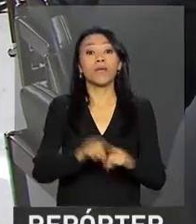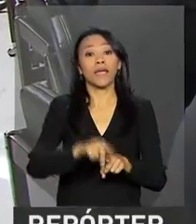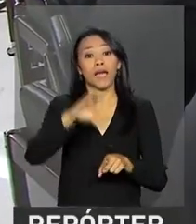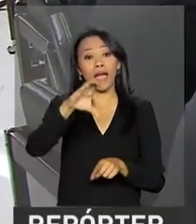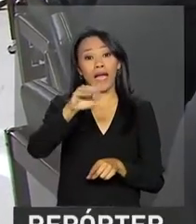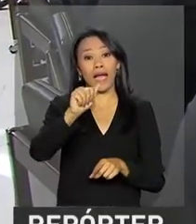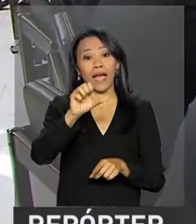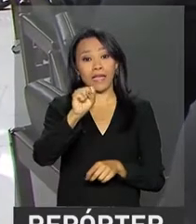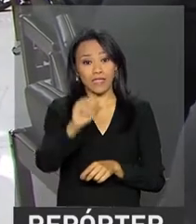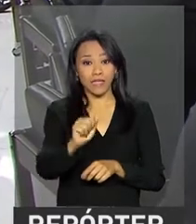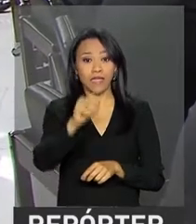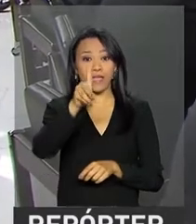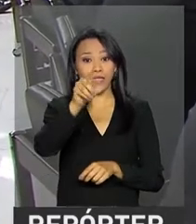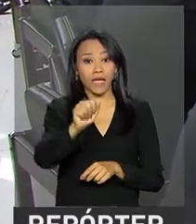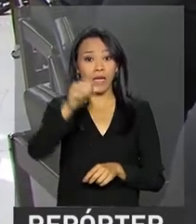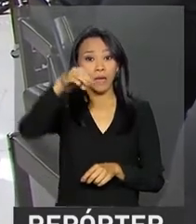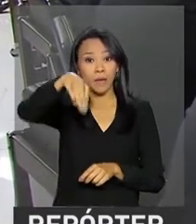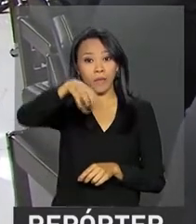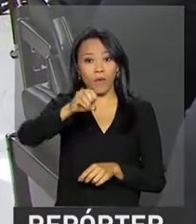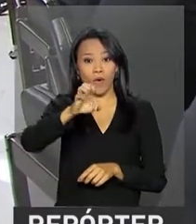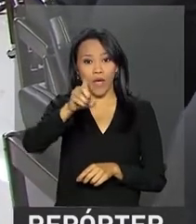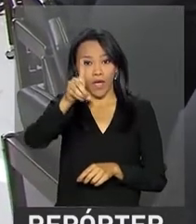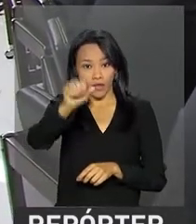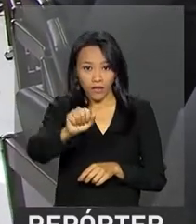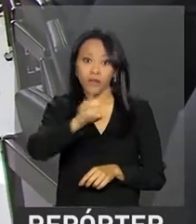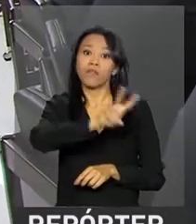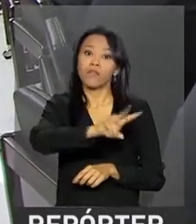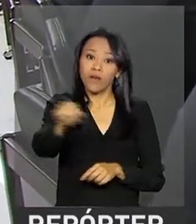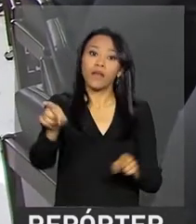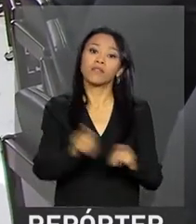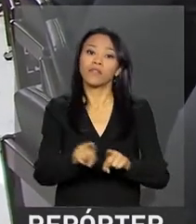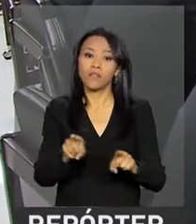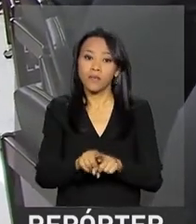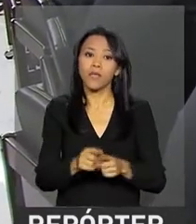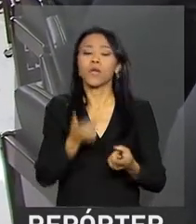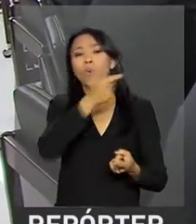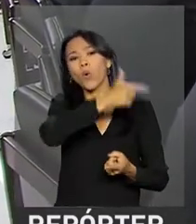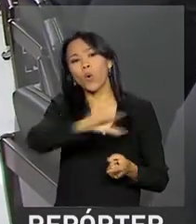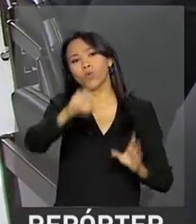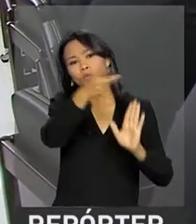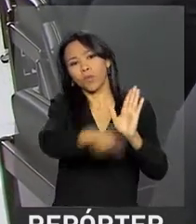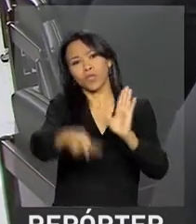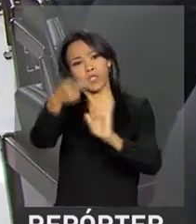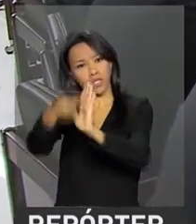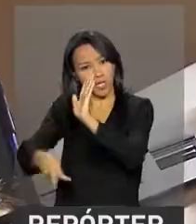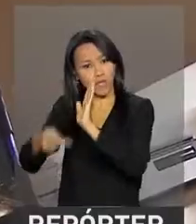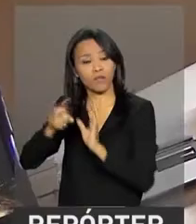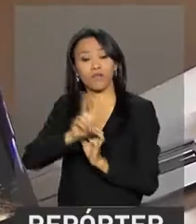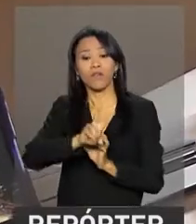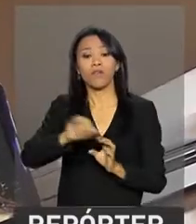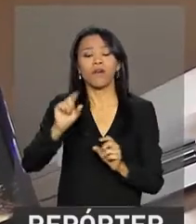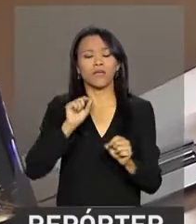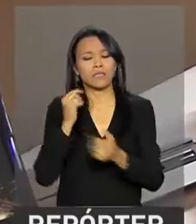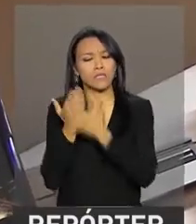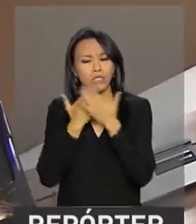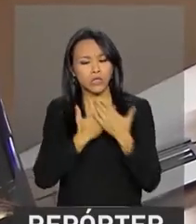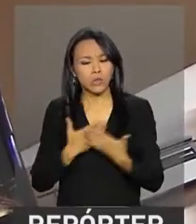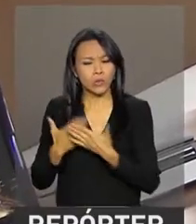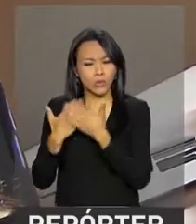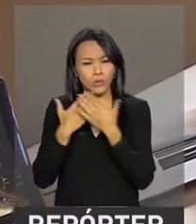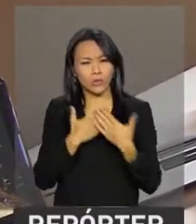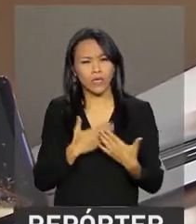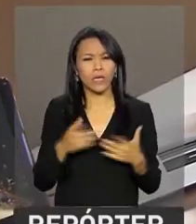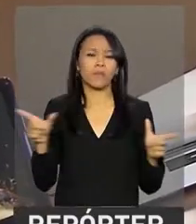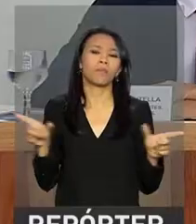programa de desestatização do governo federal outros projetos também vão passar a ser estudados pelo